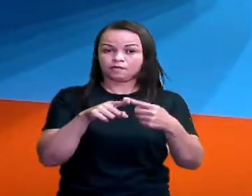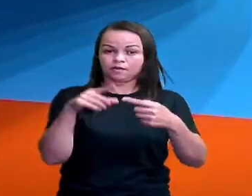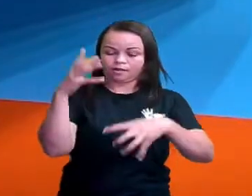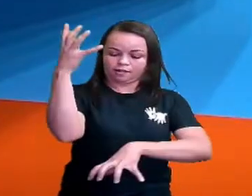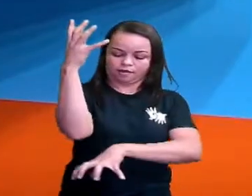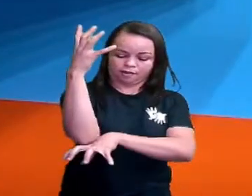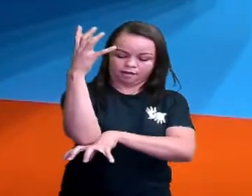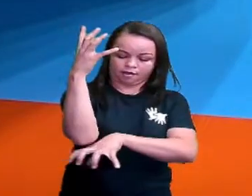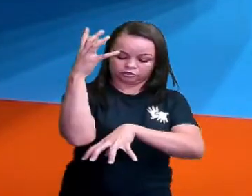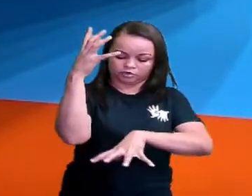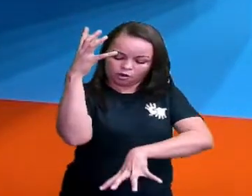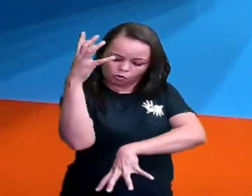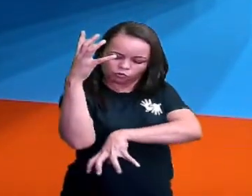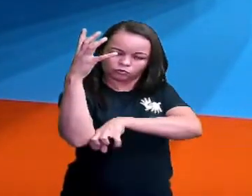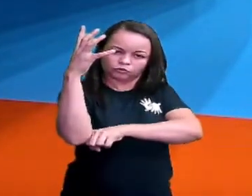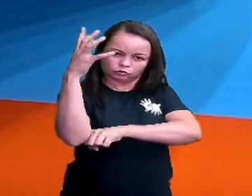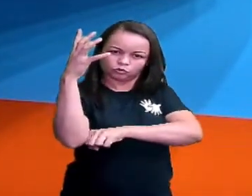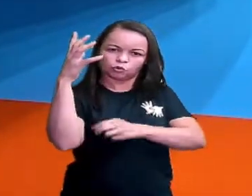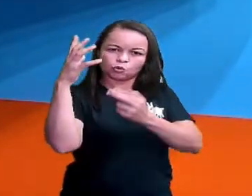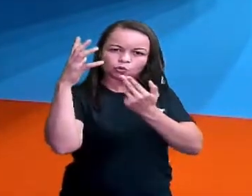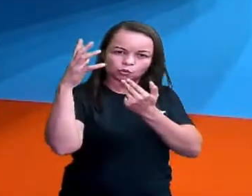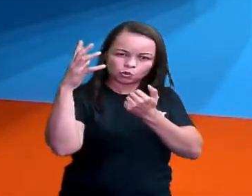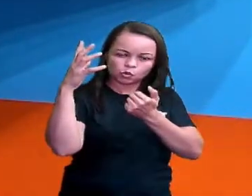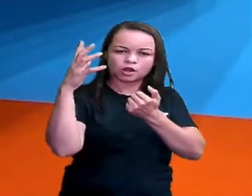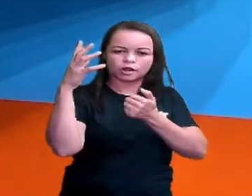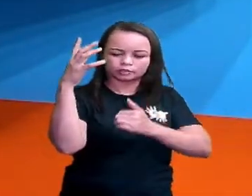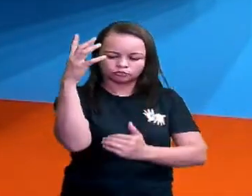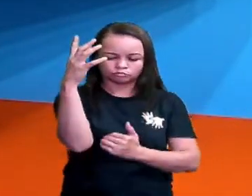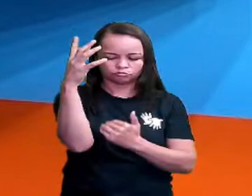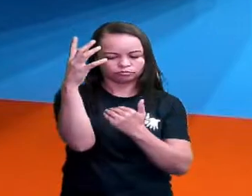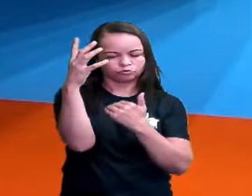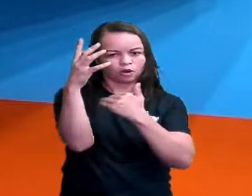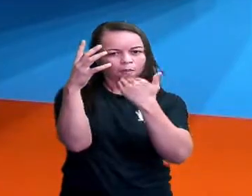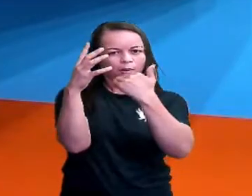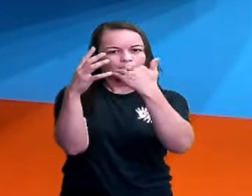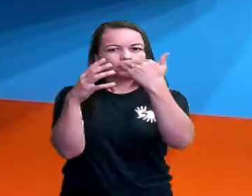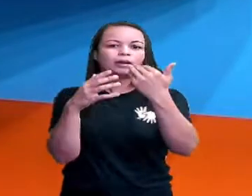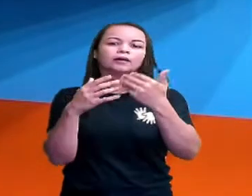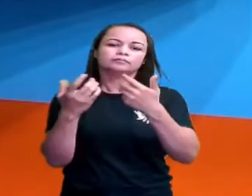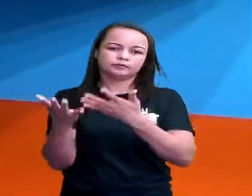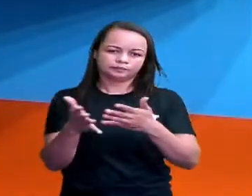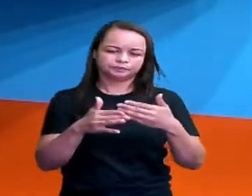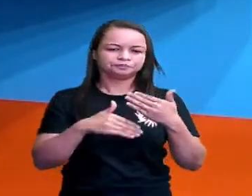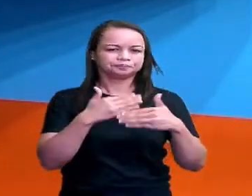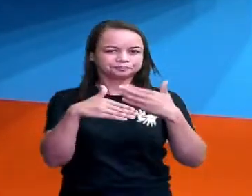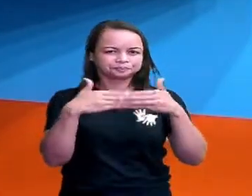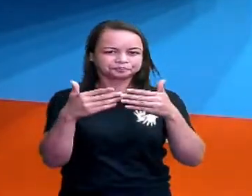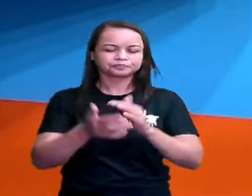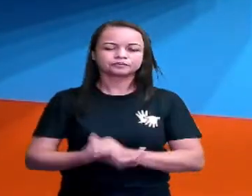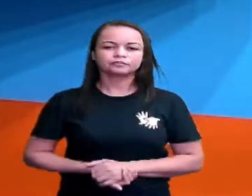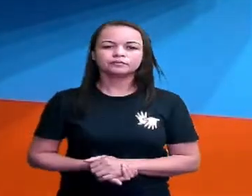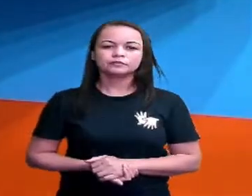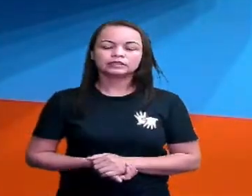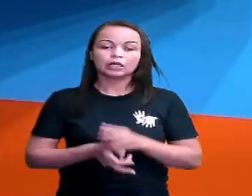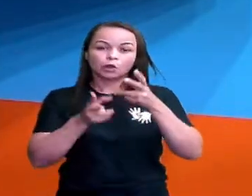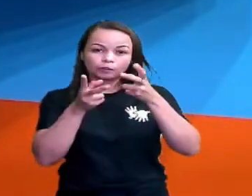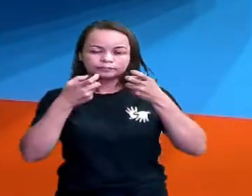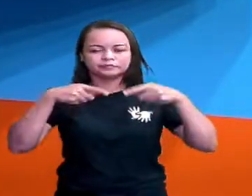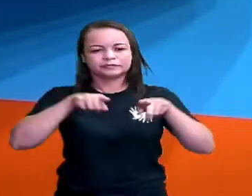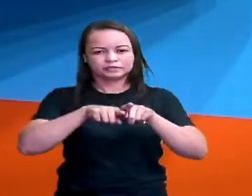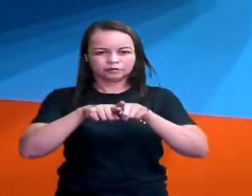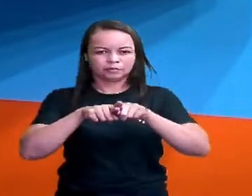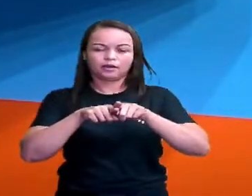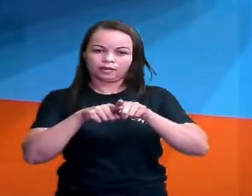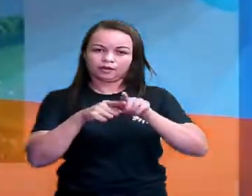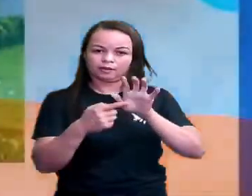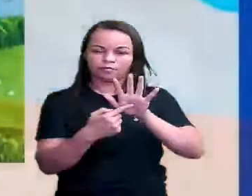do solo os nutrientes necessários para o desenvolvimento dessa planta. E a gente também consegue observar através da imagem